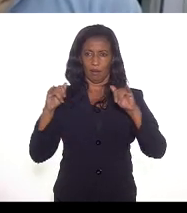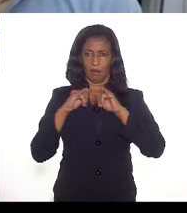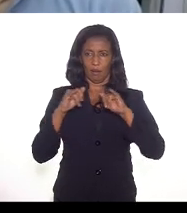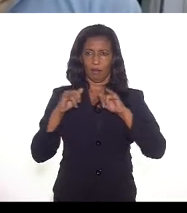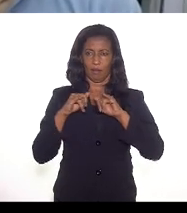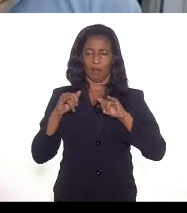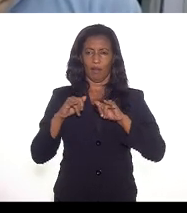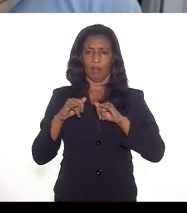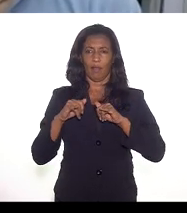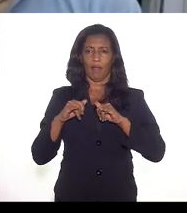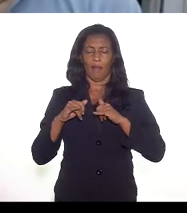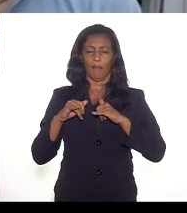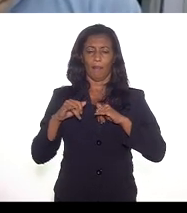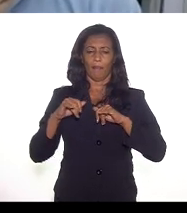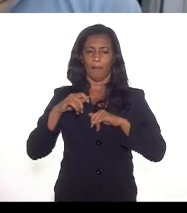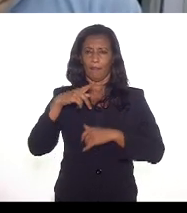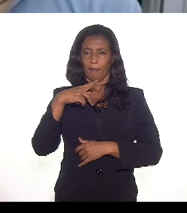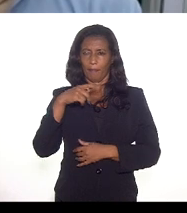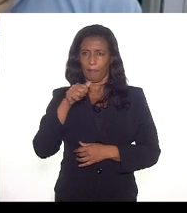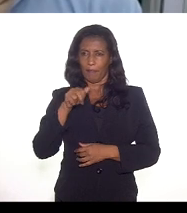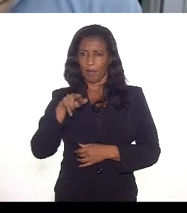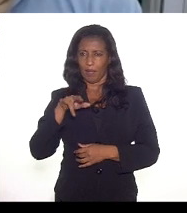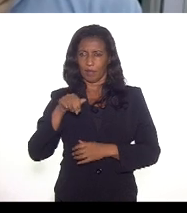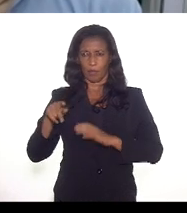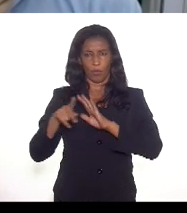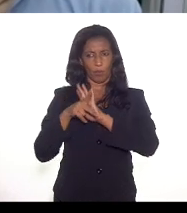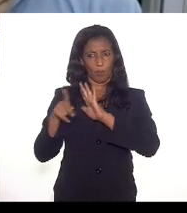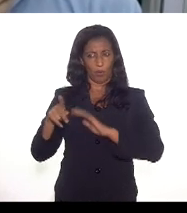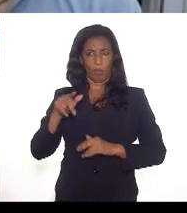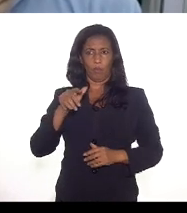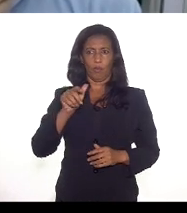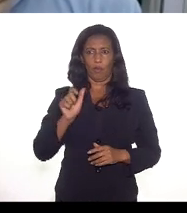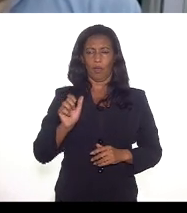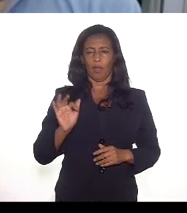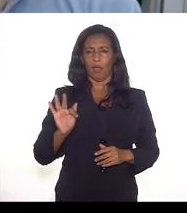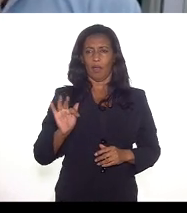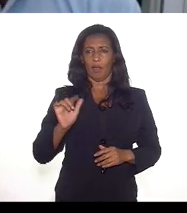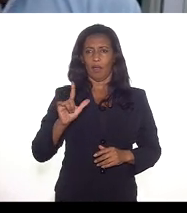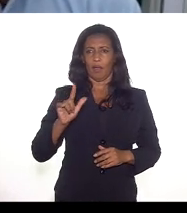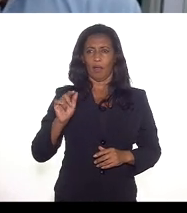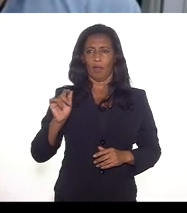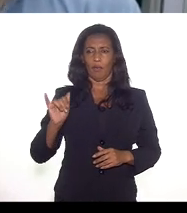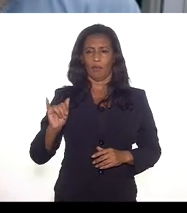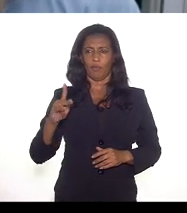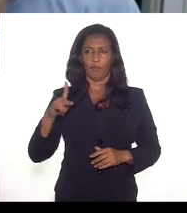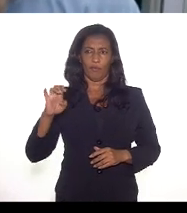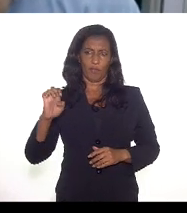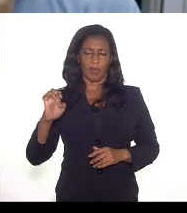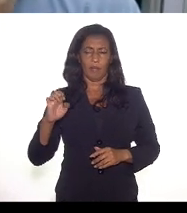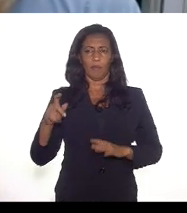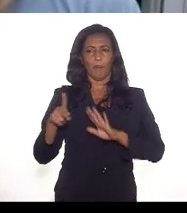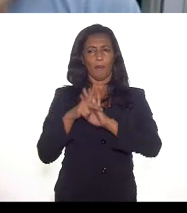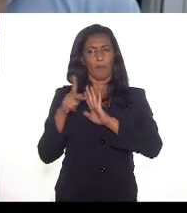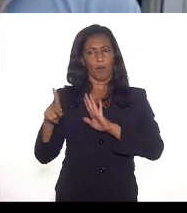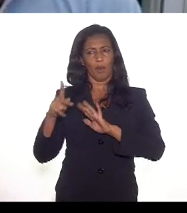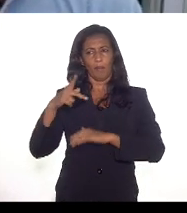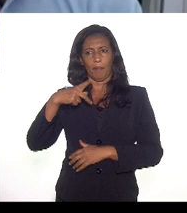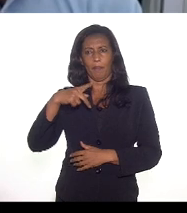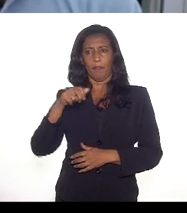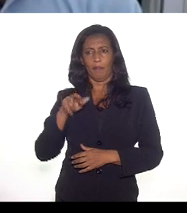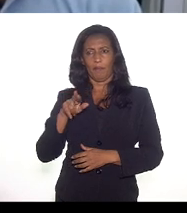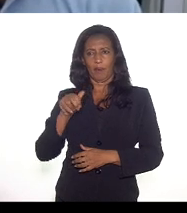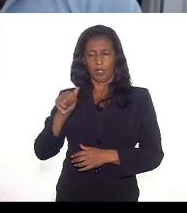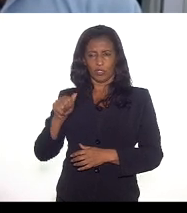patrimônio histórico, cultural e imaterial, a FLIP, em homenagem póstuma a esse paratiense. Né?